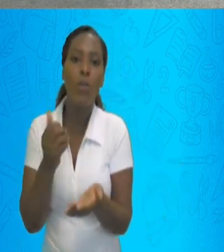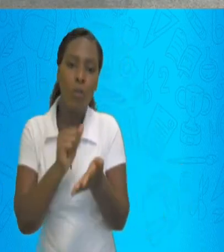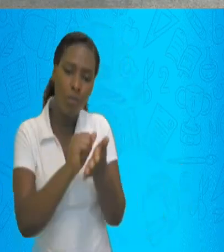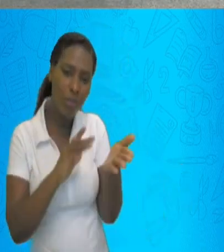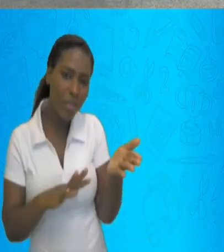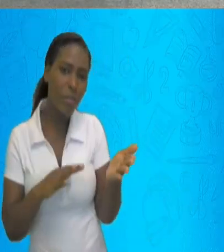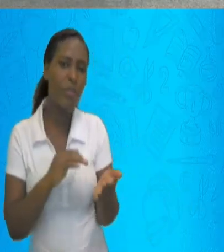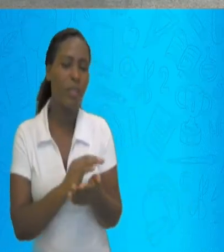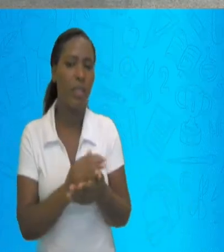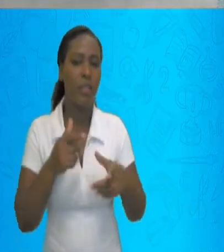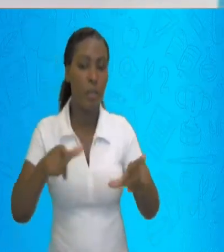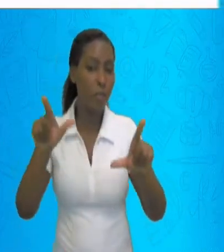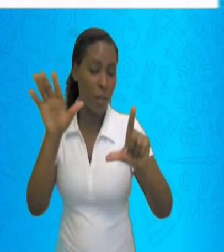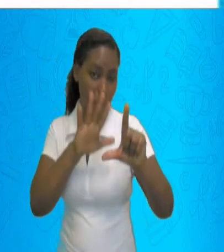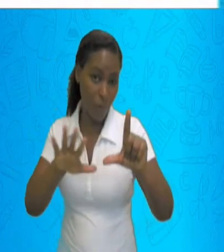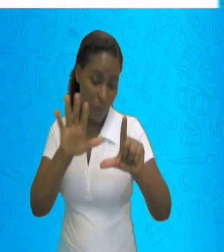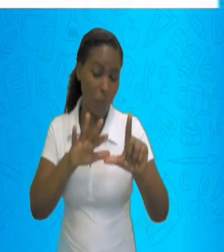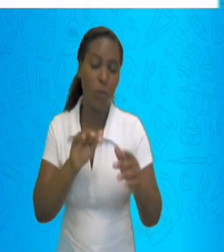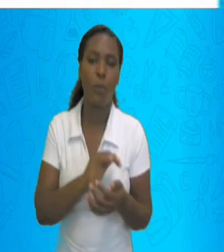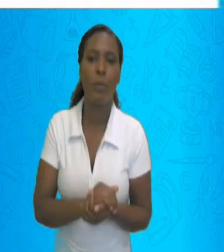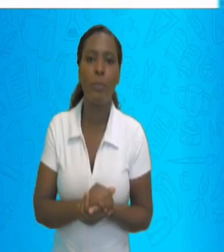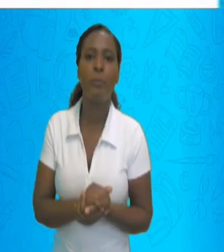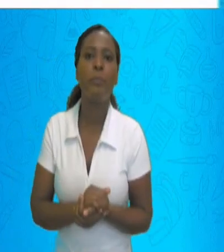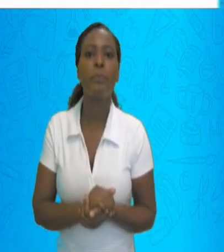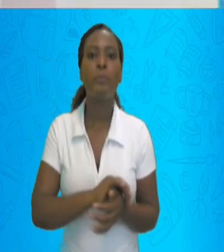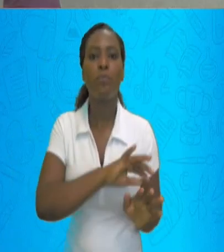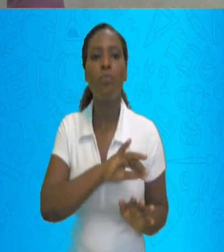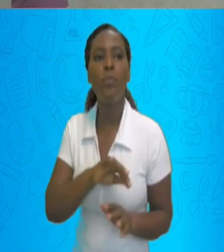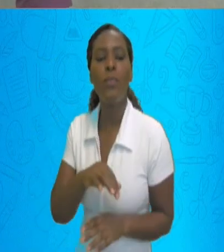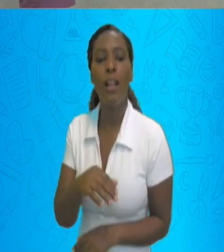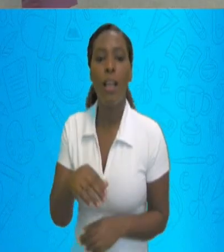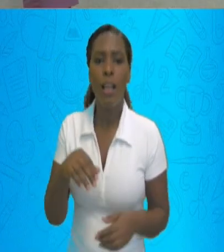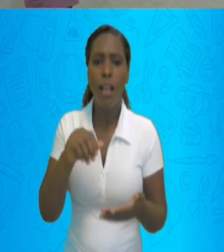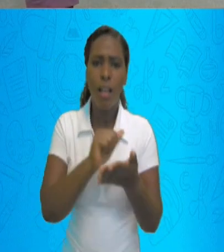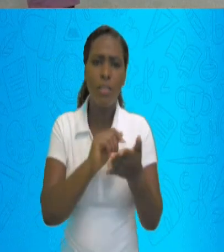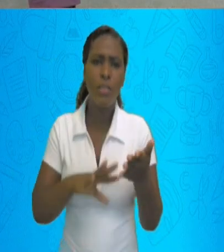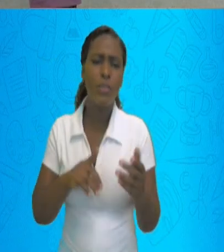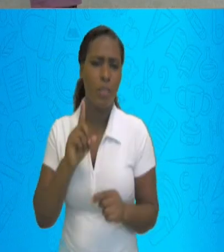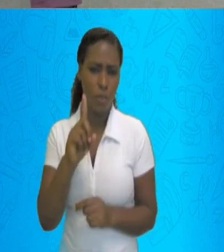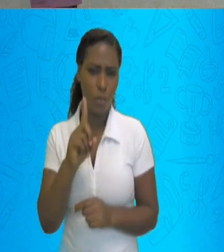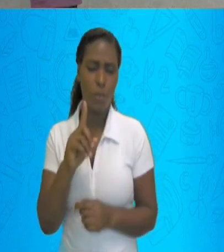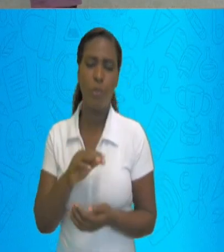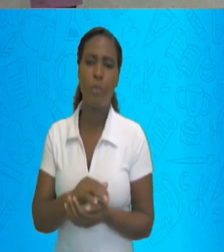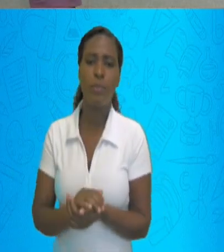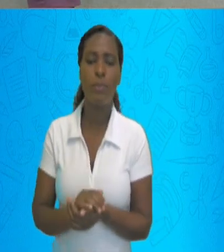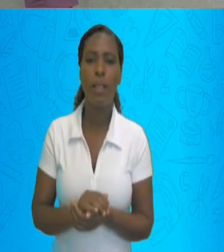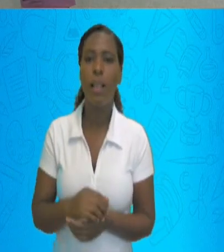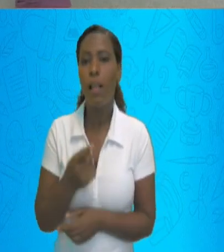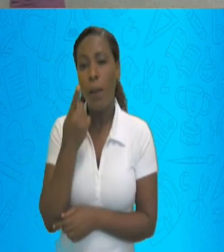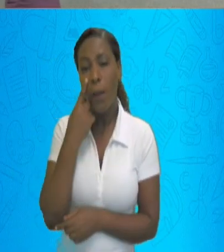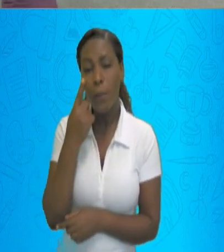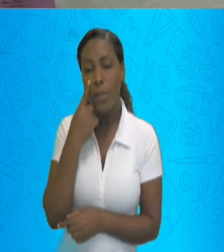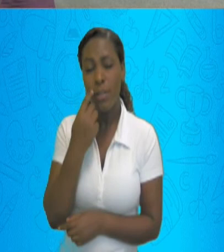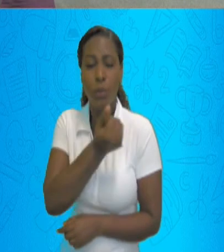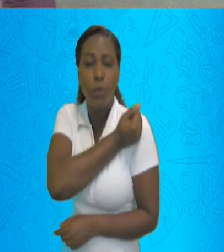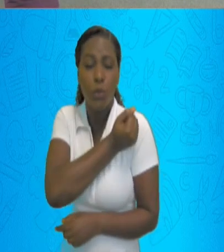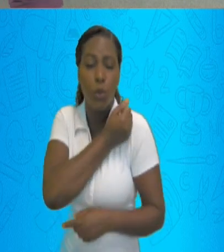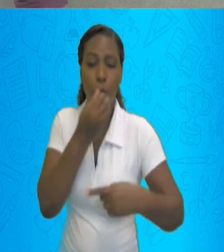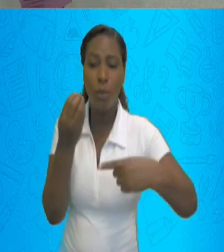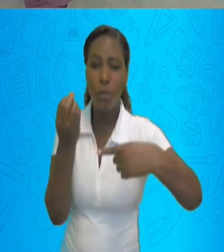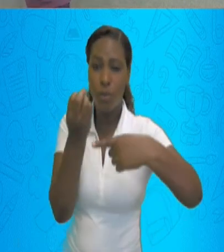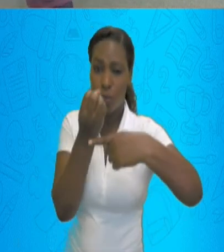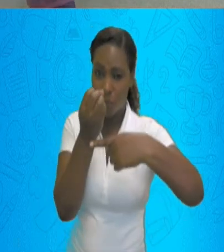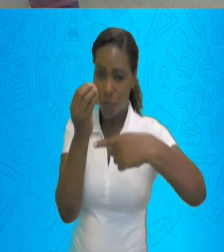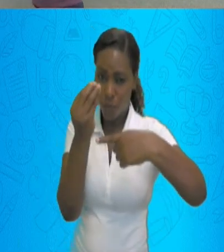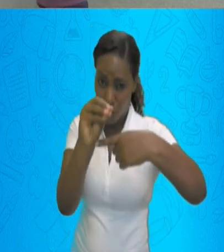plataforma. O exercício número 1 fala o seguinte: observe os números fracionários e responda. Temos a